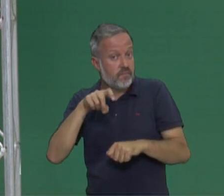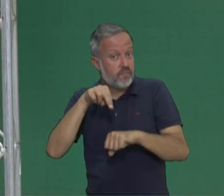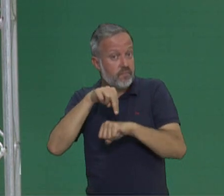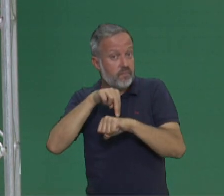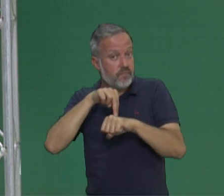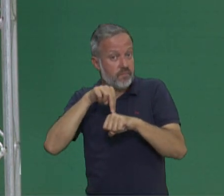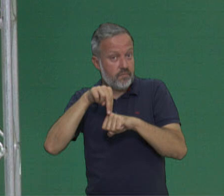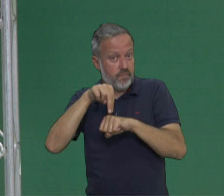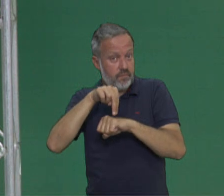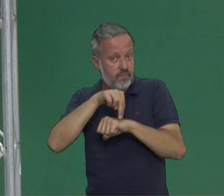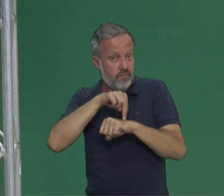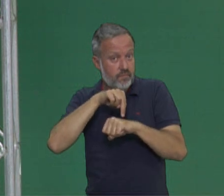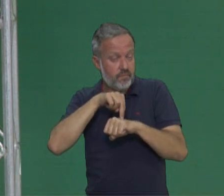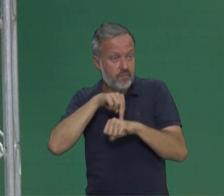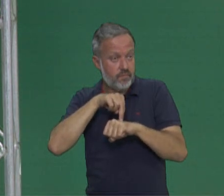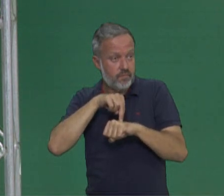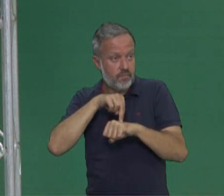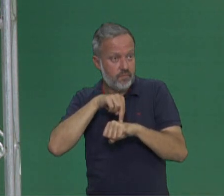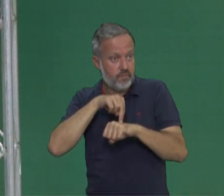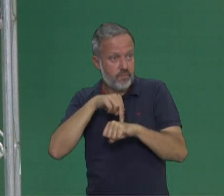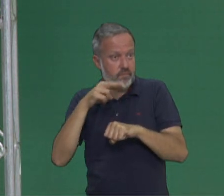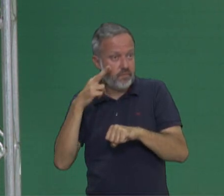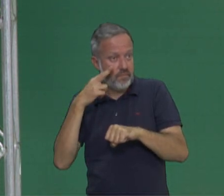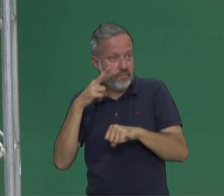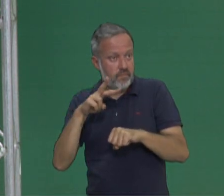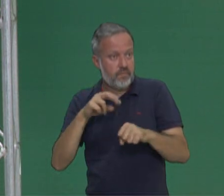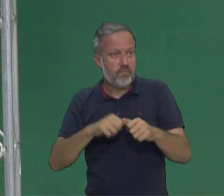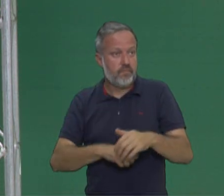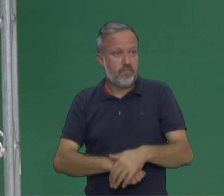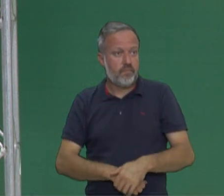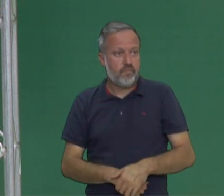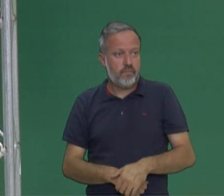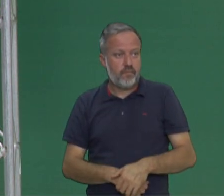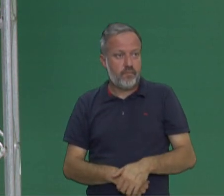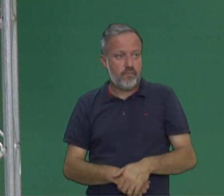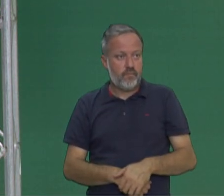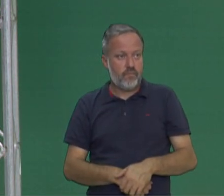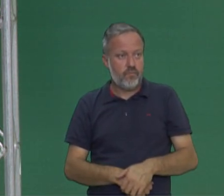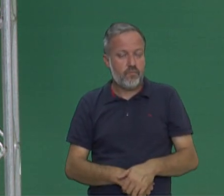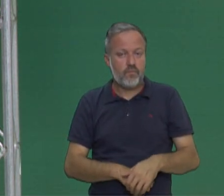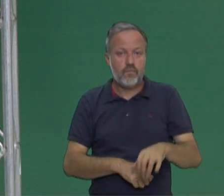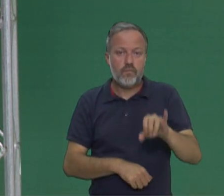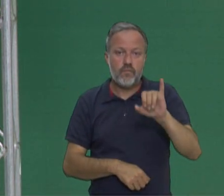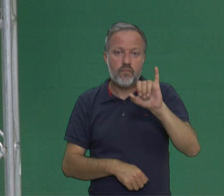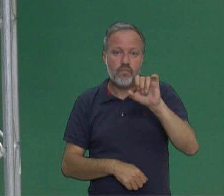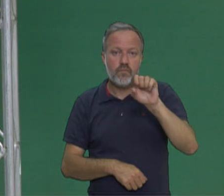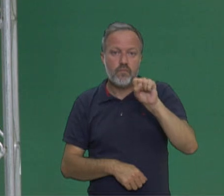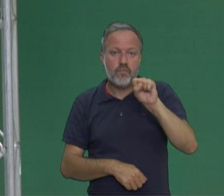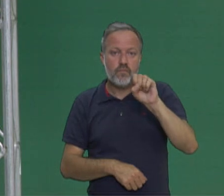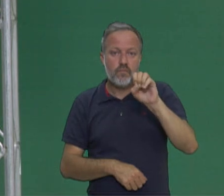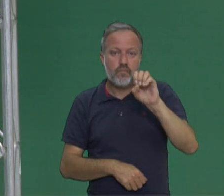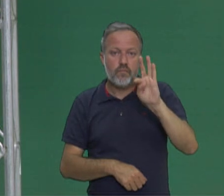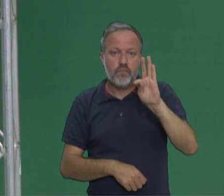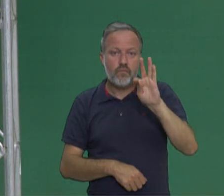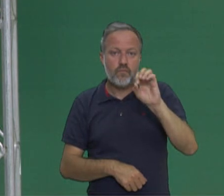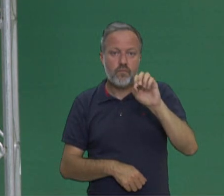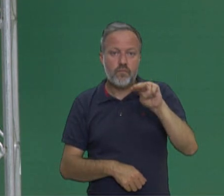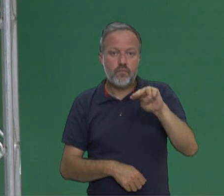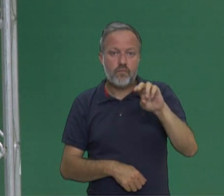que você vai descobrir quantos nêutrons o X possui? Olha para cá. Ele é isótono de